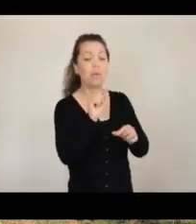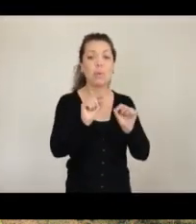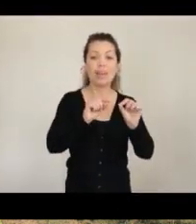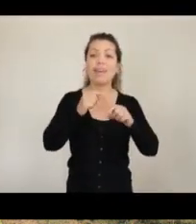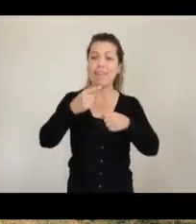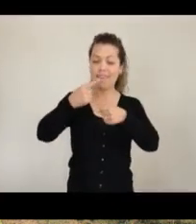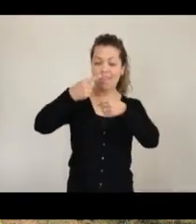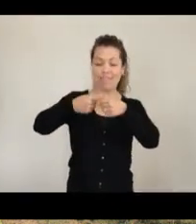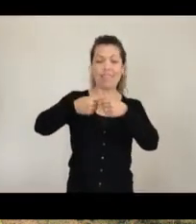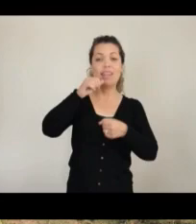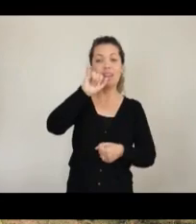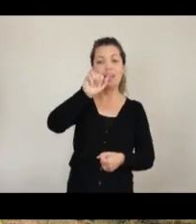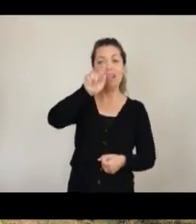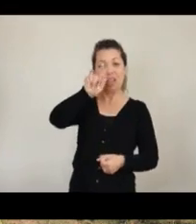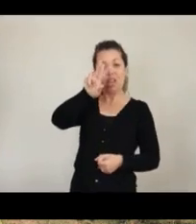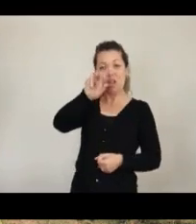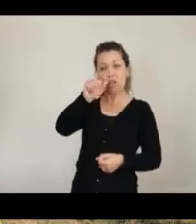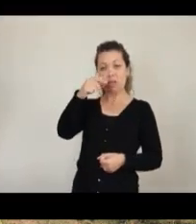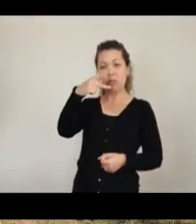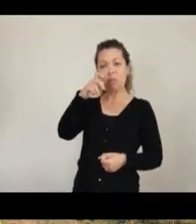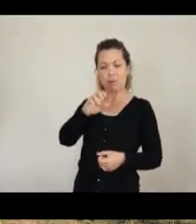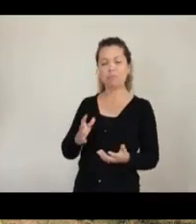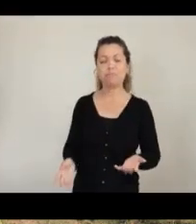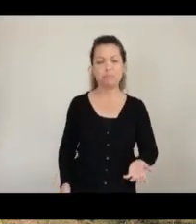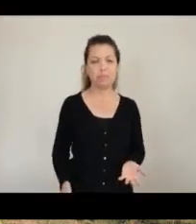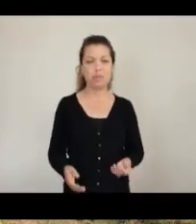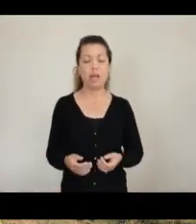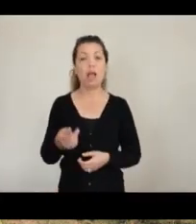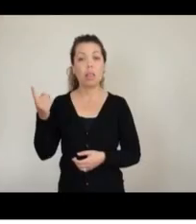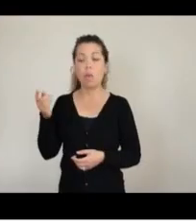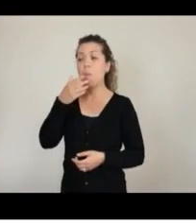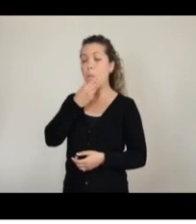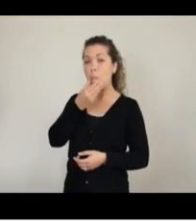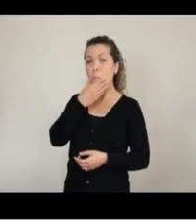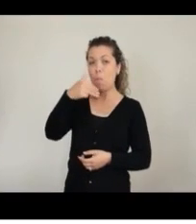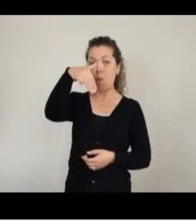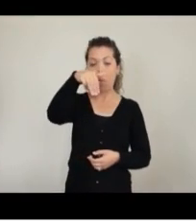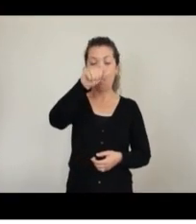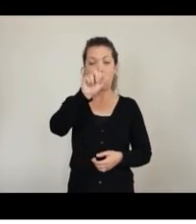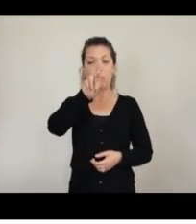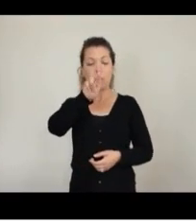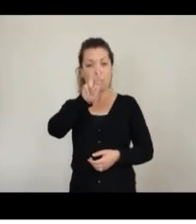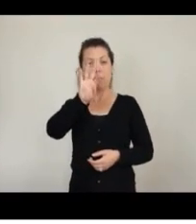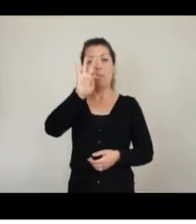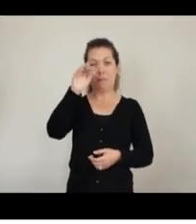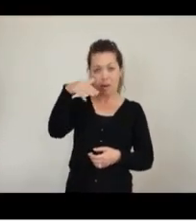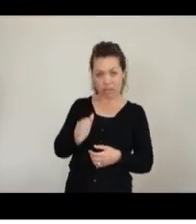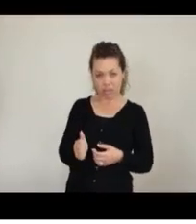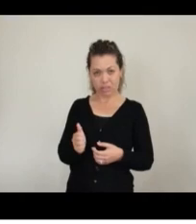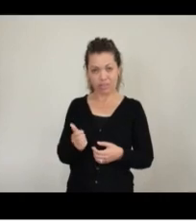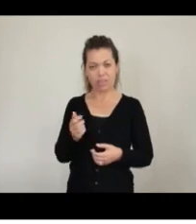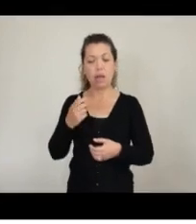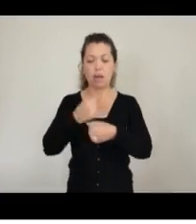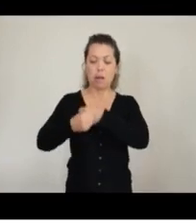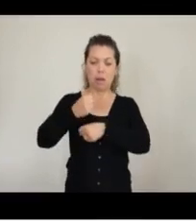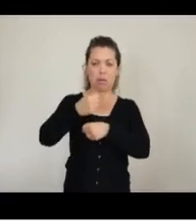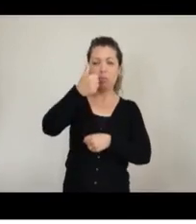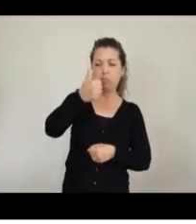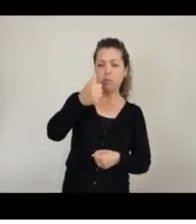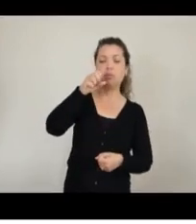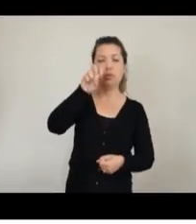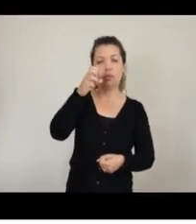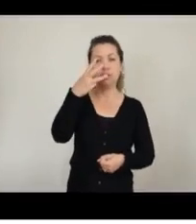atividade relevante na ocupação de mão de obra até meados do século XIX. A continuidade dessa atividade se relacionou